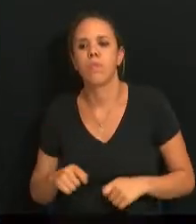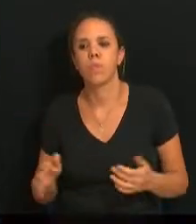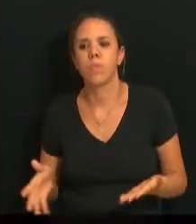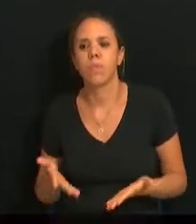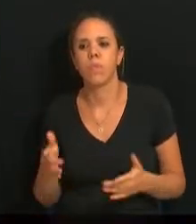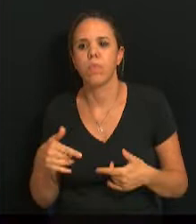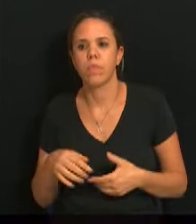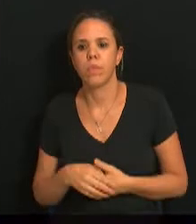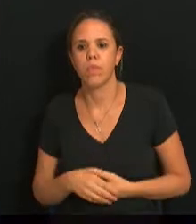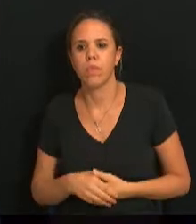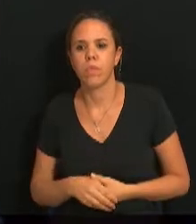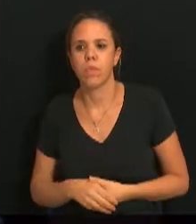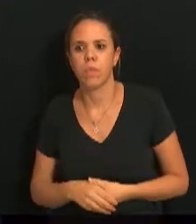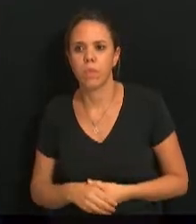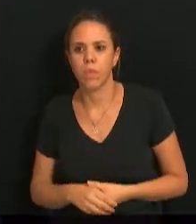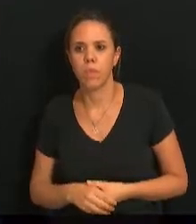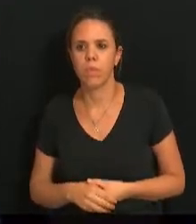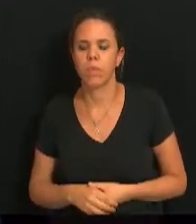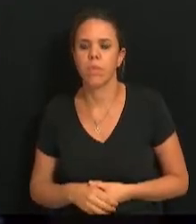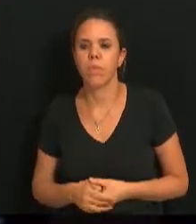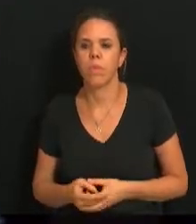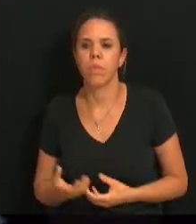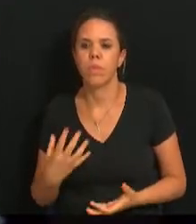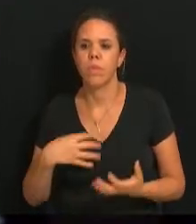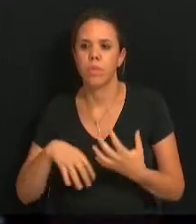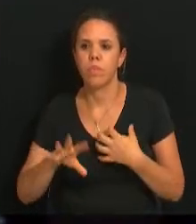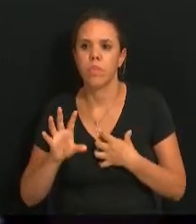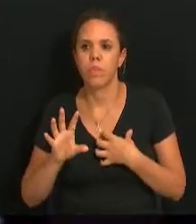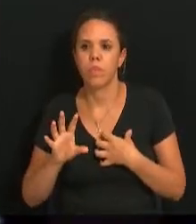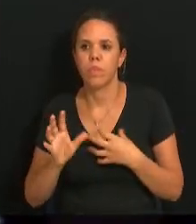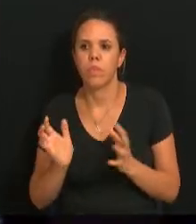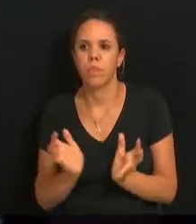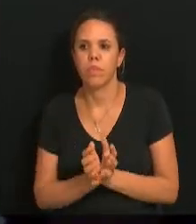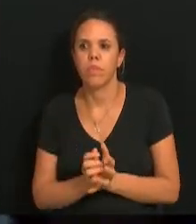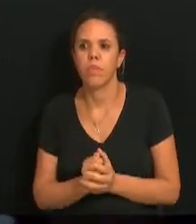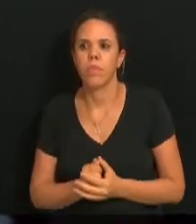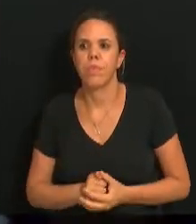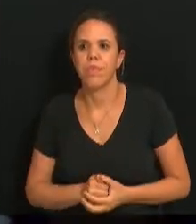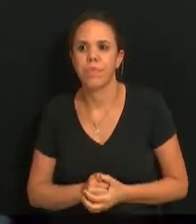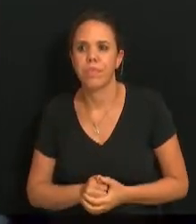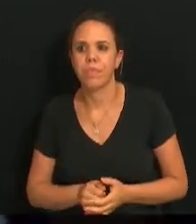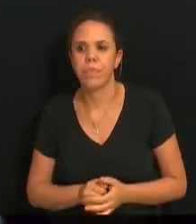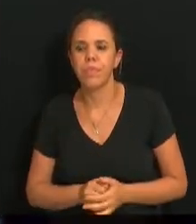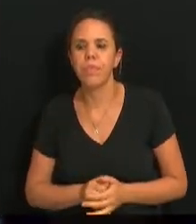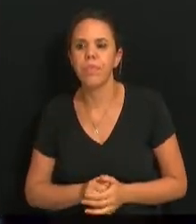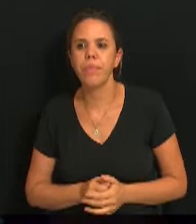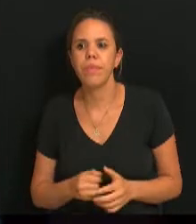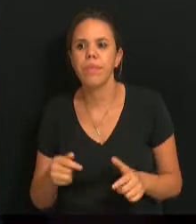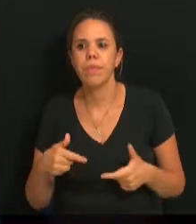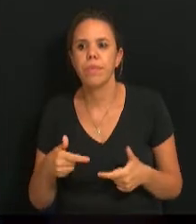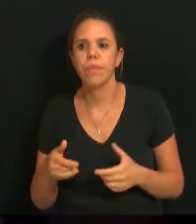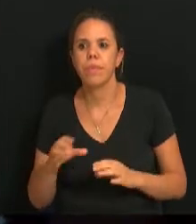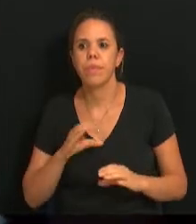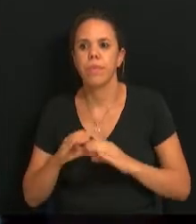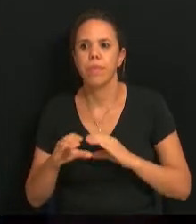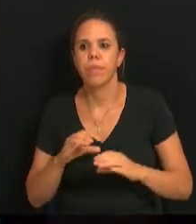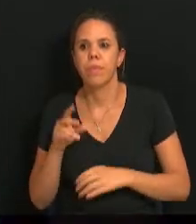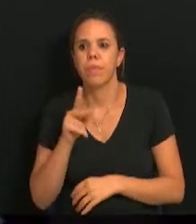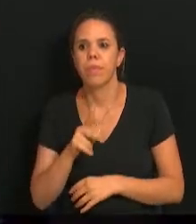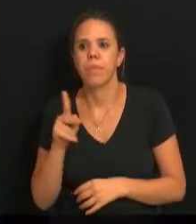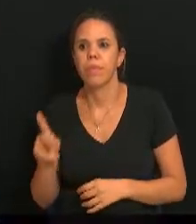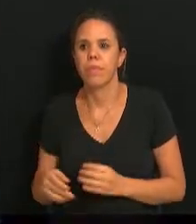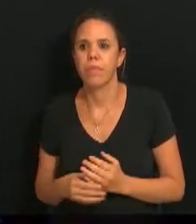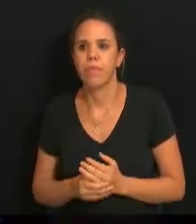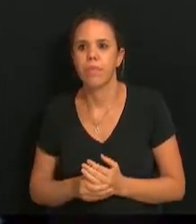trabalho que possibilite um olhar para além da nossa turma propriamente dita, mas para um trabalho articulado com os professores da